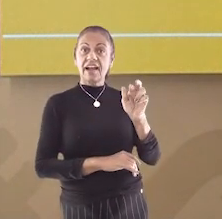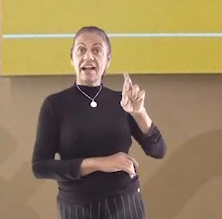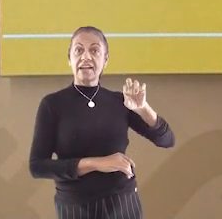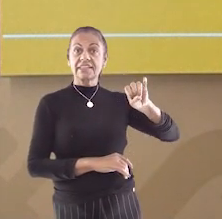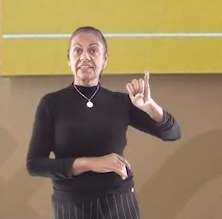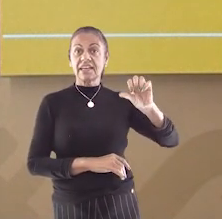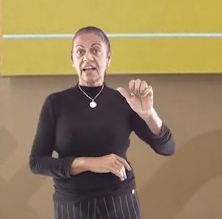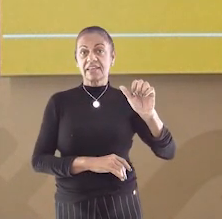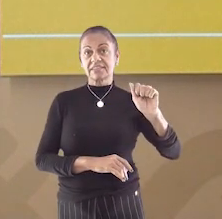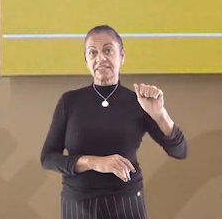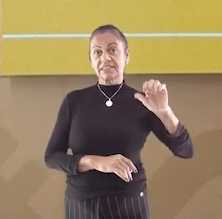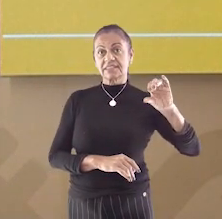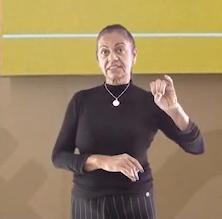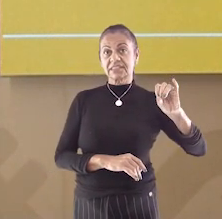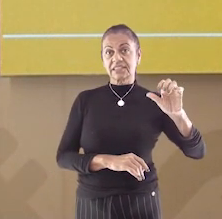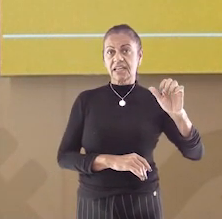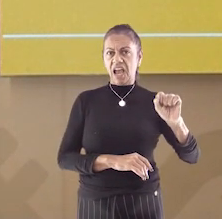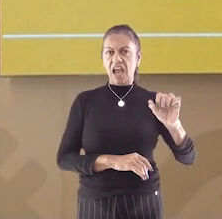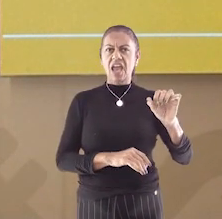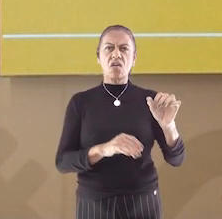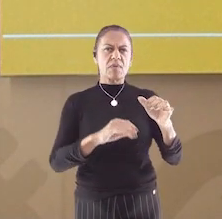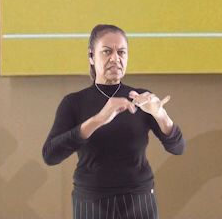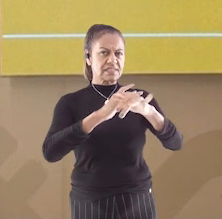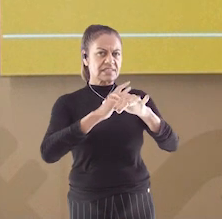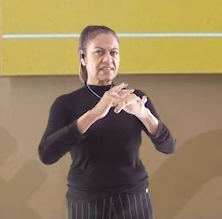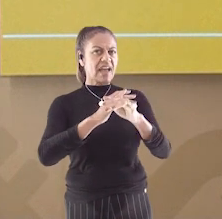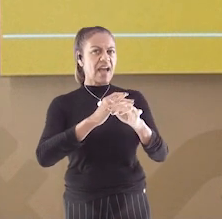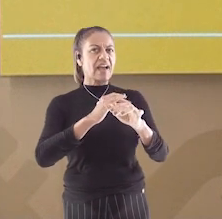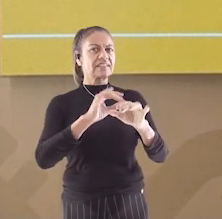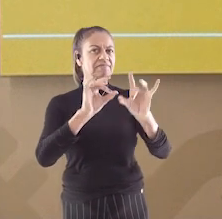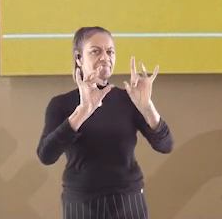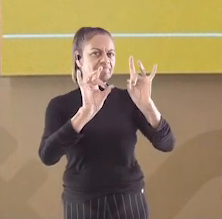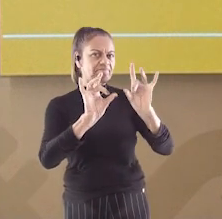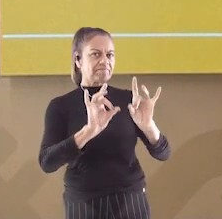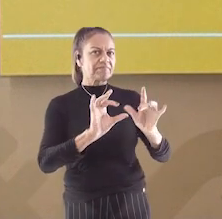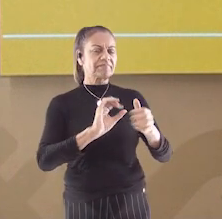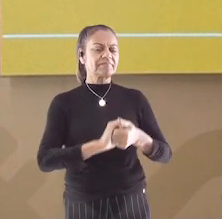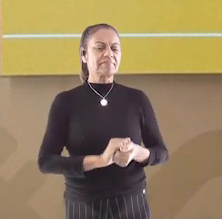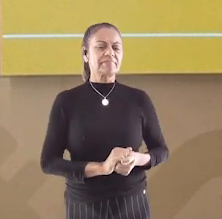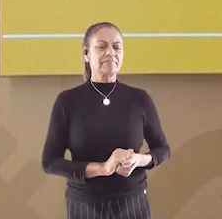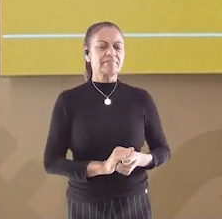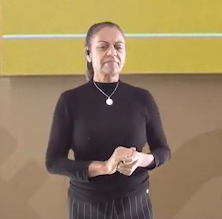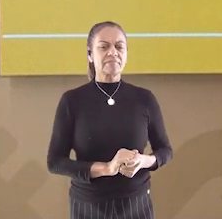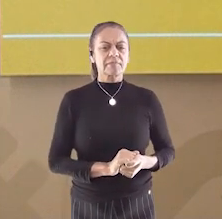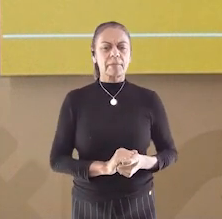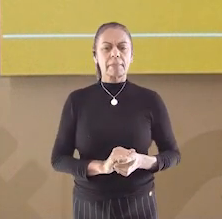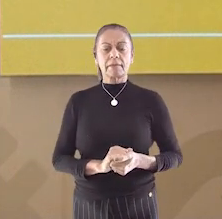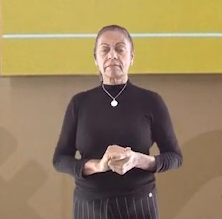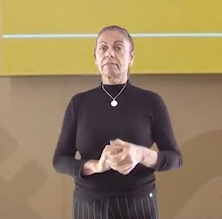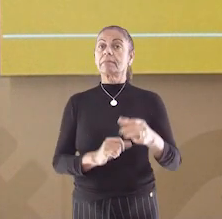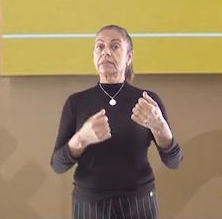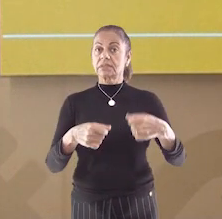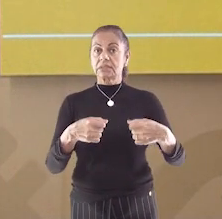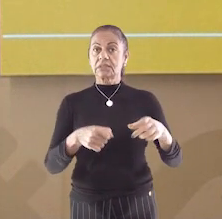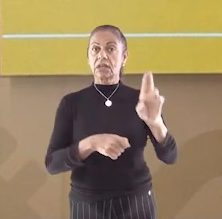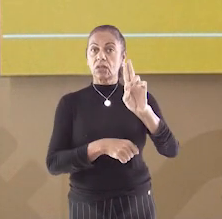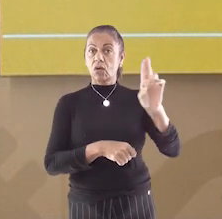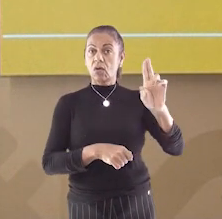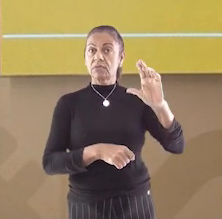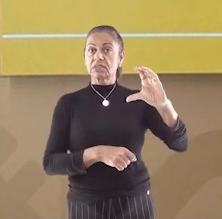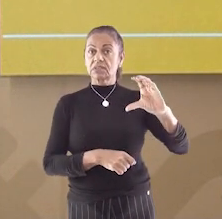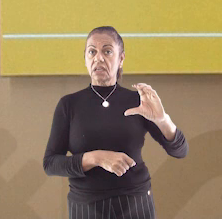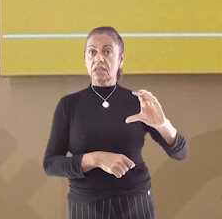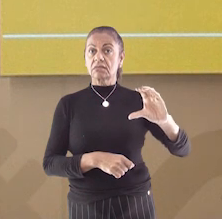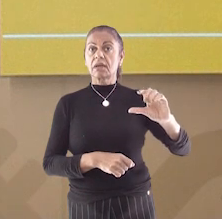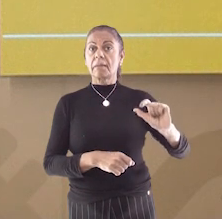Aqui temos a cidade de Cariacica, ok? Cariacica é uma cidade específica. E aqui temos que